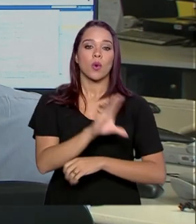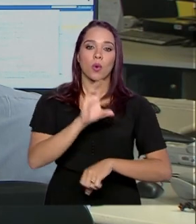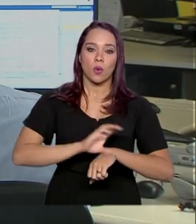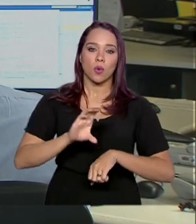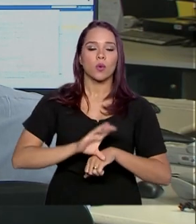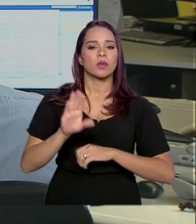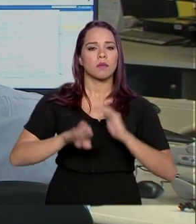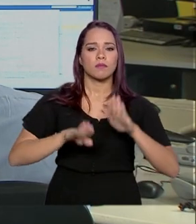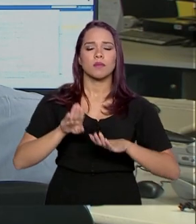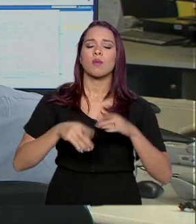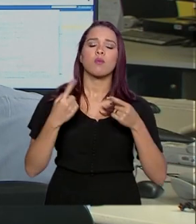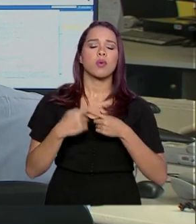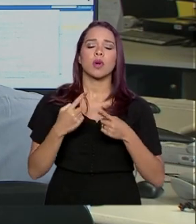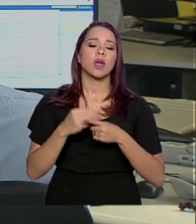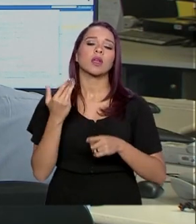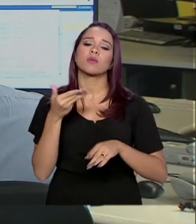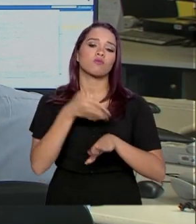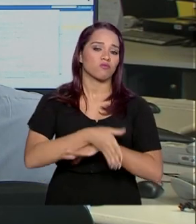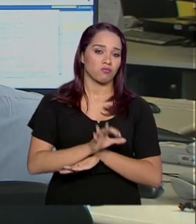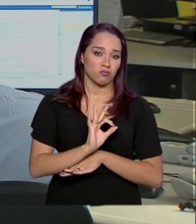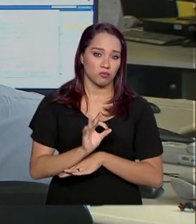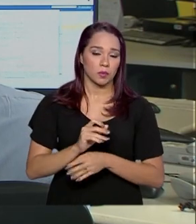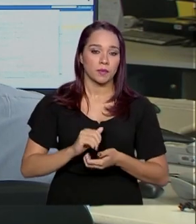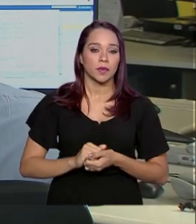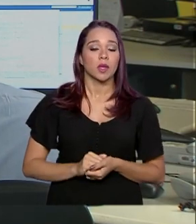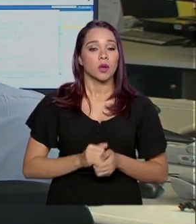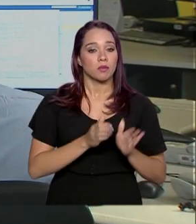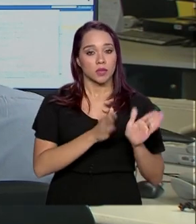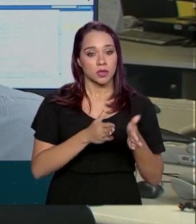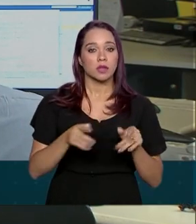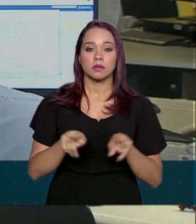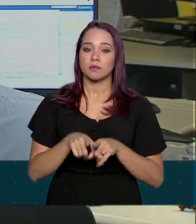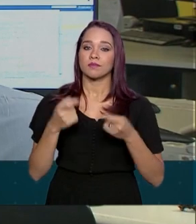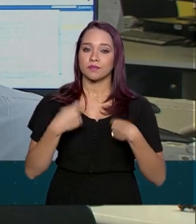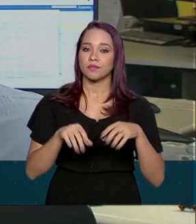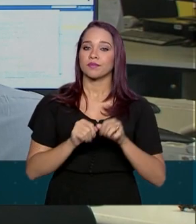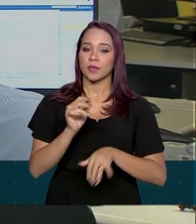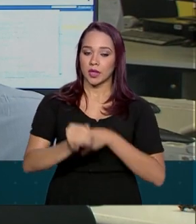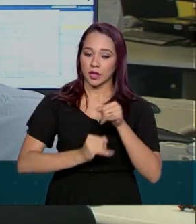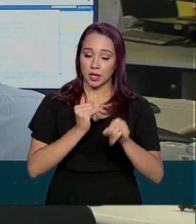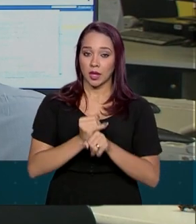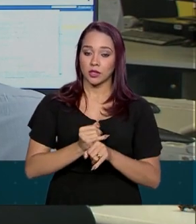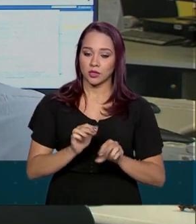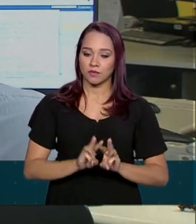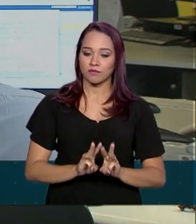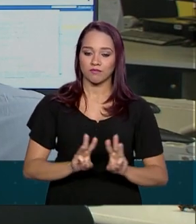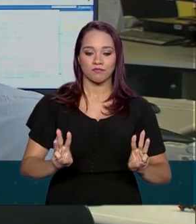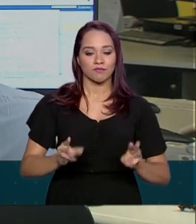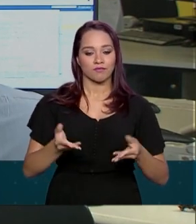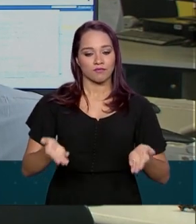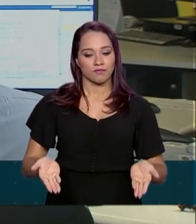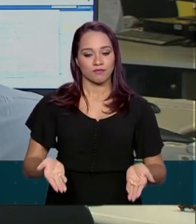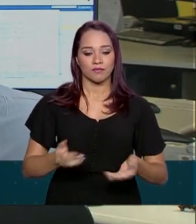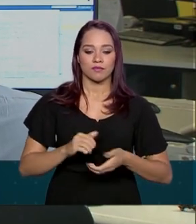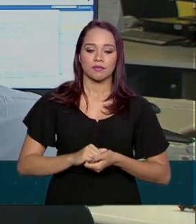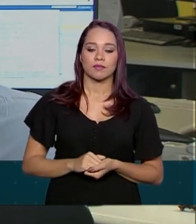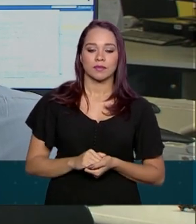dependendo do motivo da ausência. O processo deve ser feito também pela internet. Mais informações no